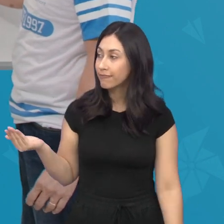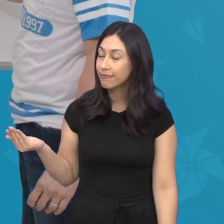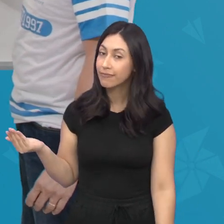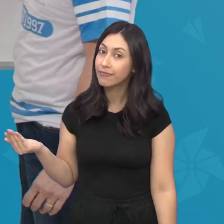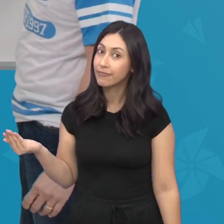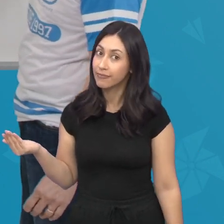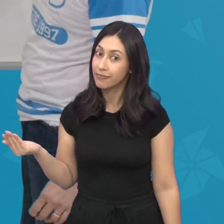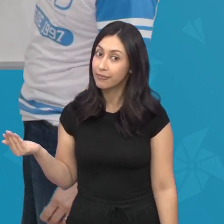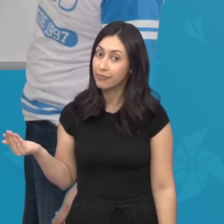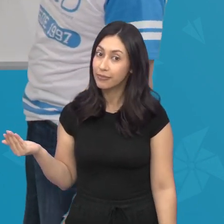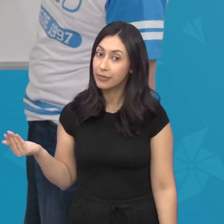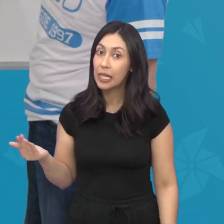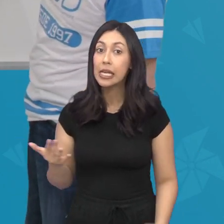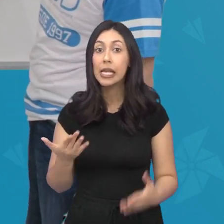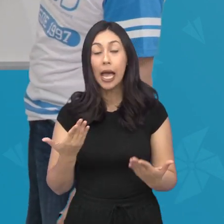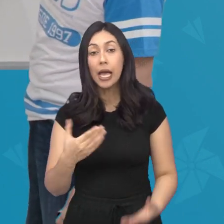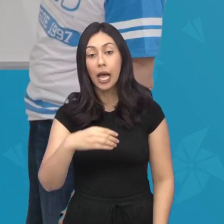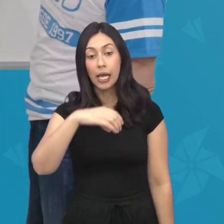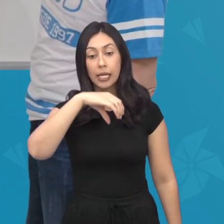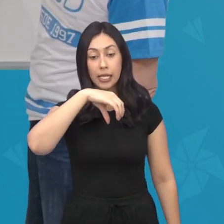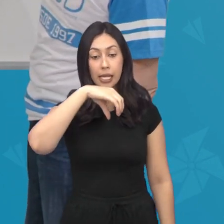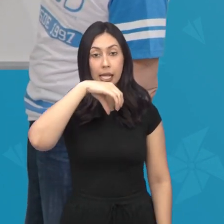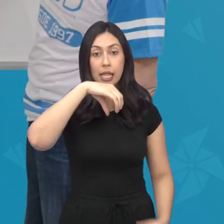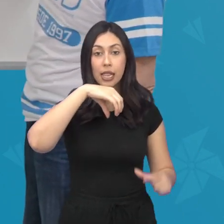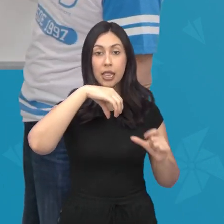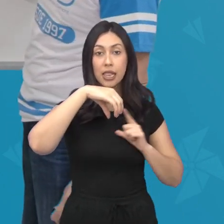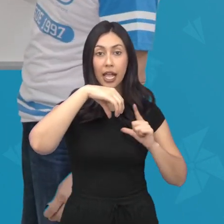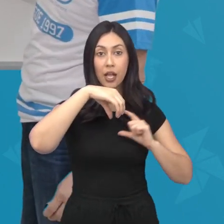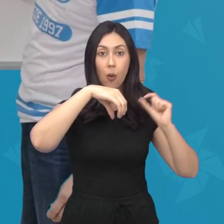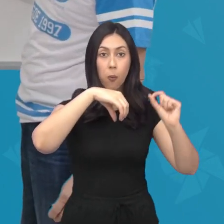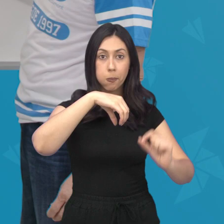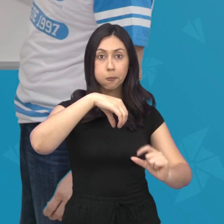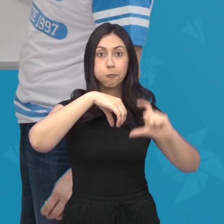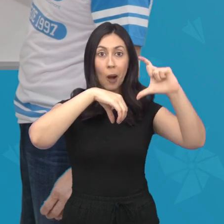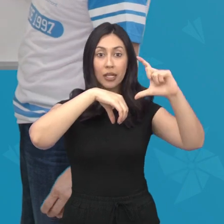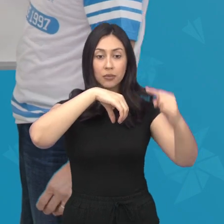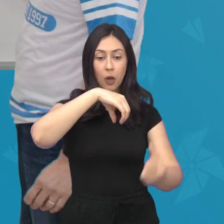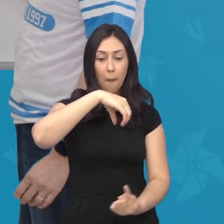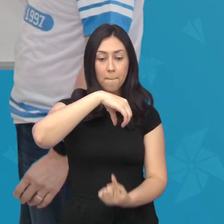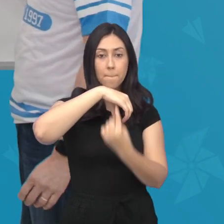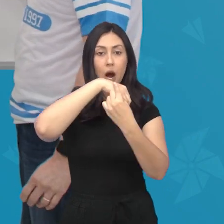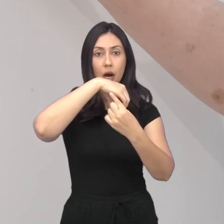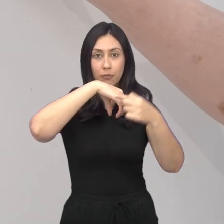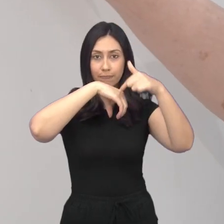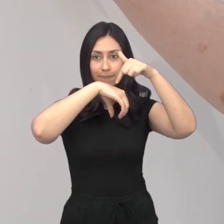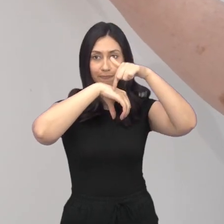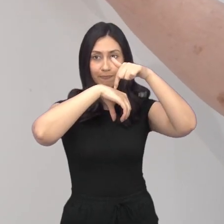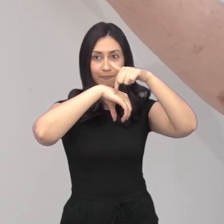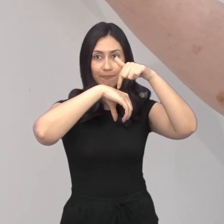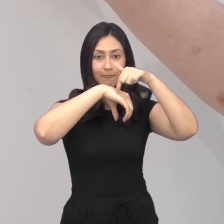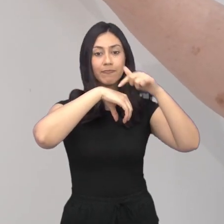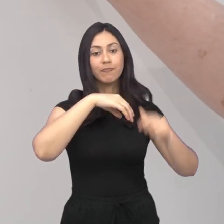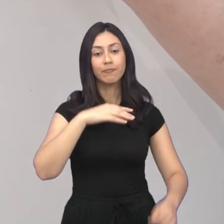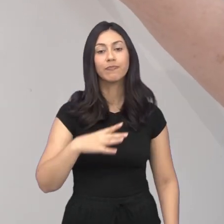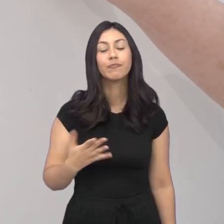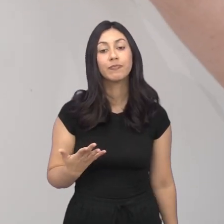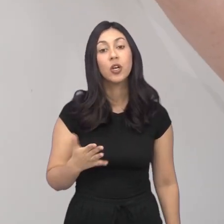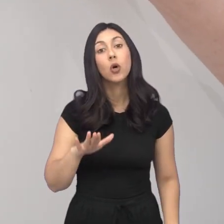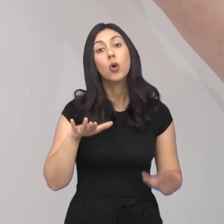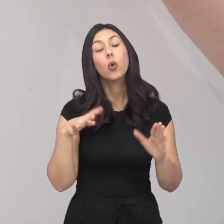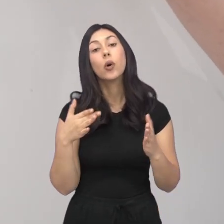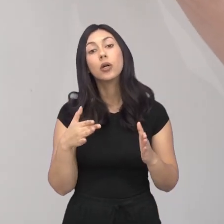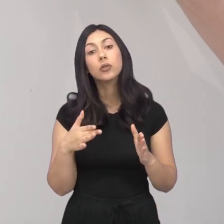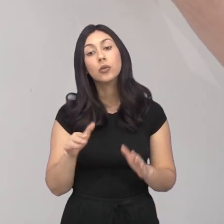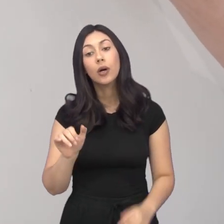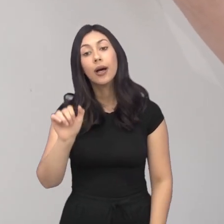assim. E essa parábola teria um máximo. Ok? Então, quando A maior do que